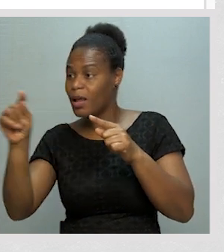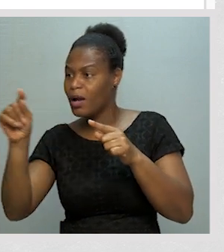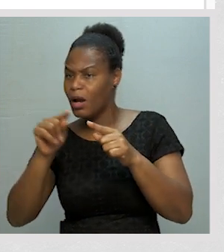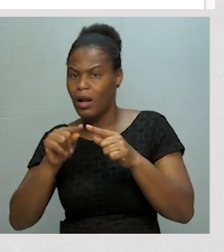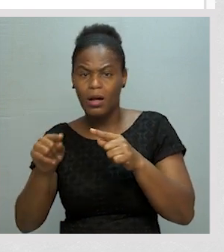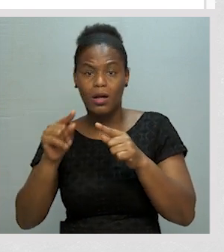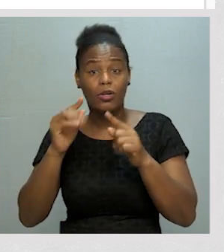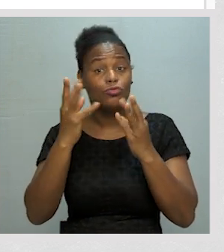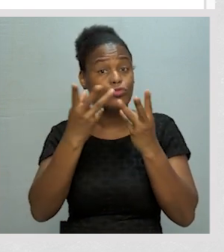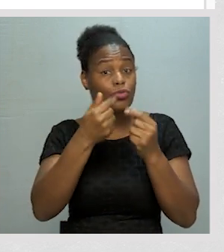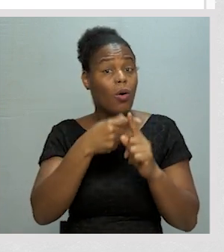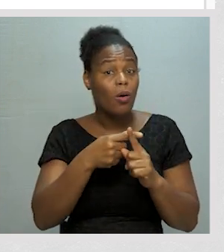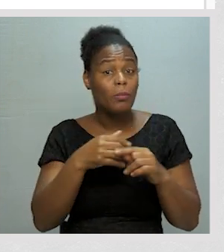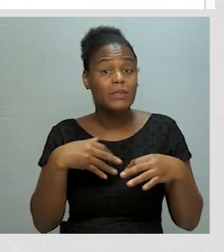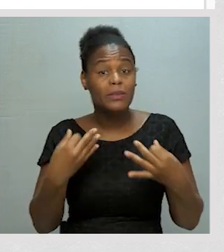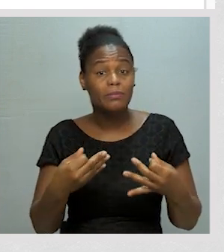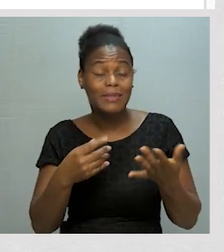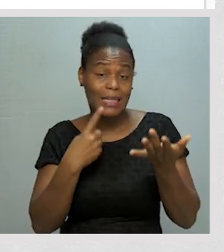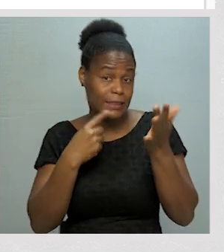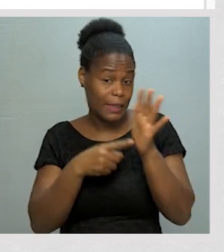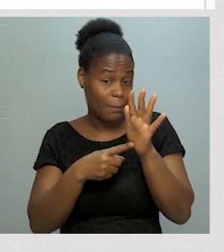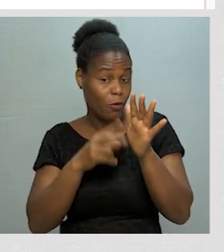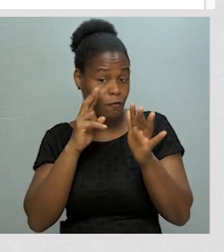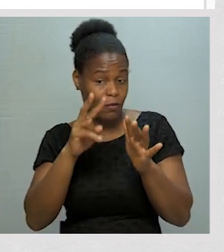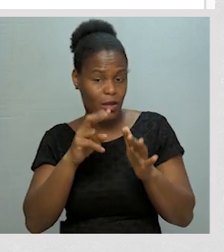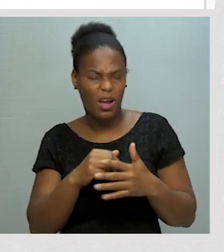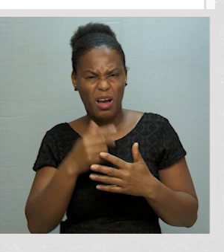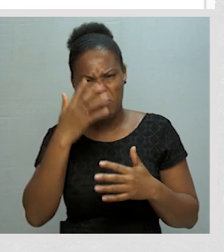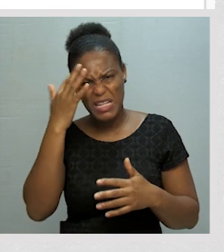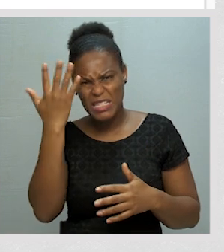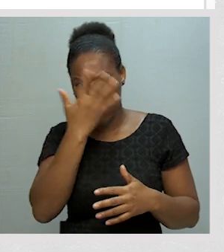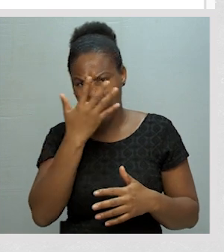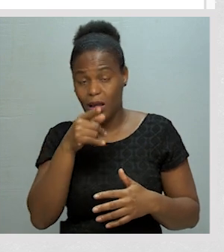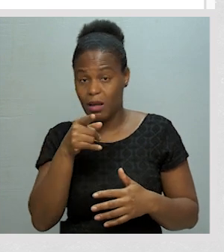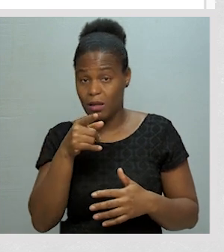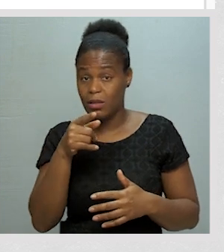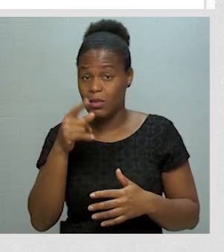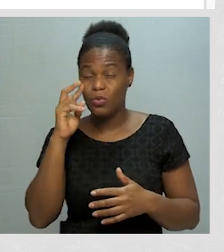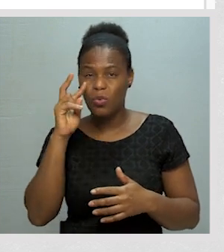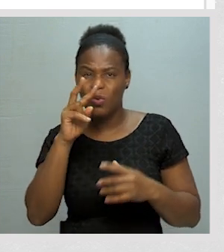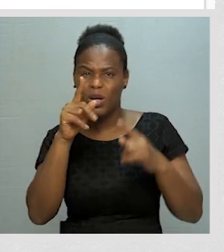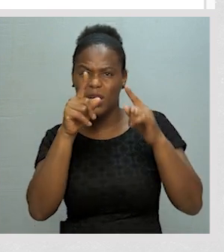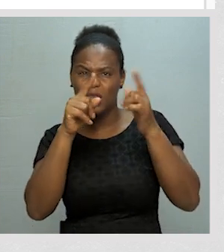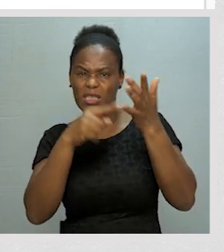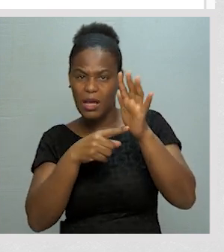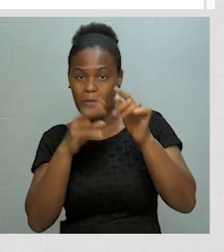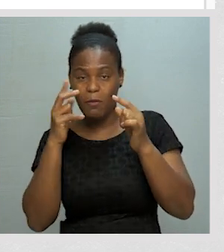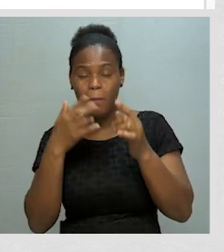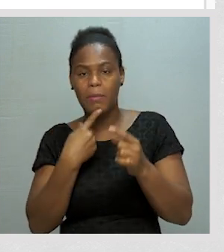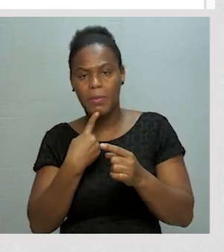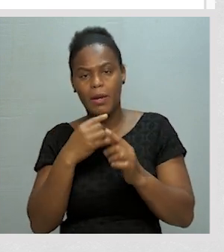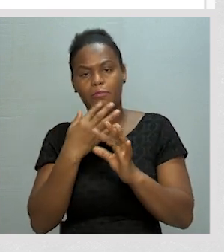1, 8. Conseguiram? Ótimo.